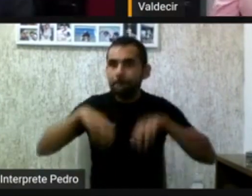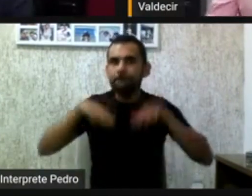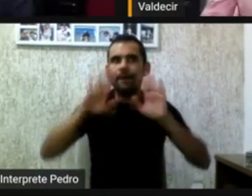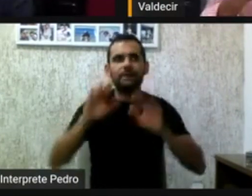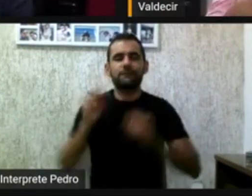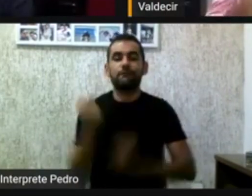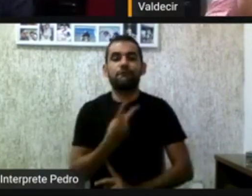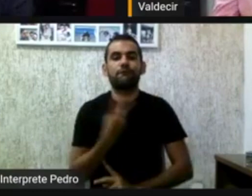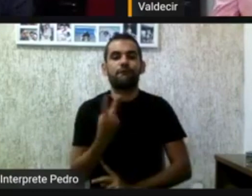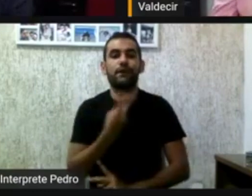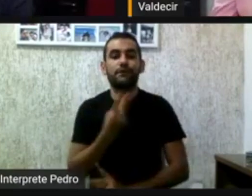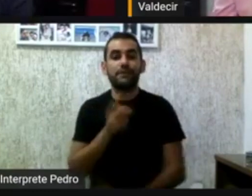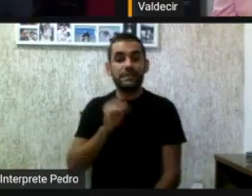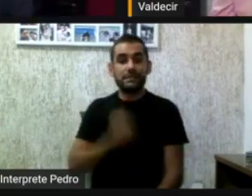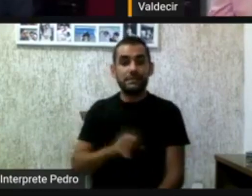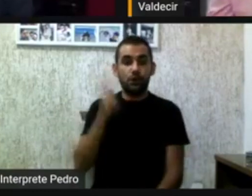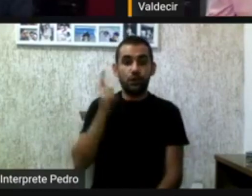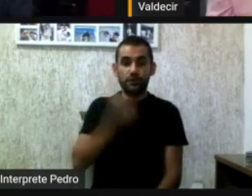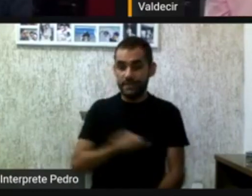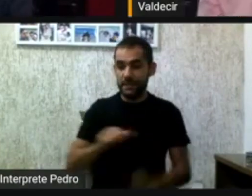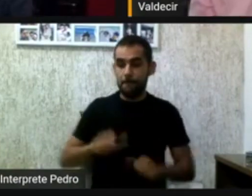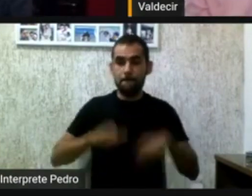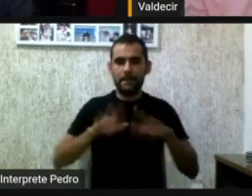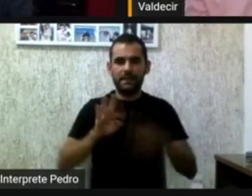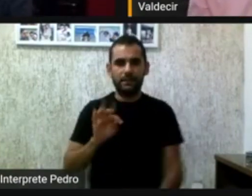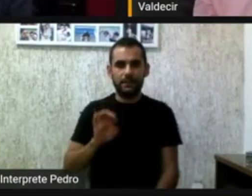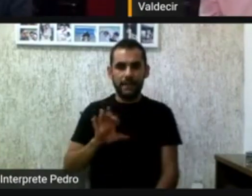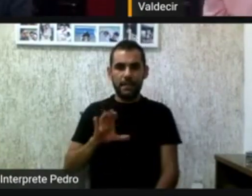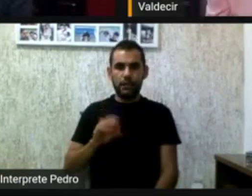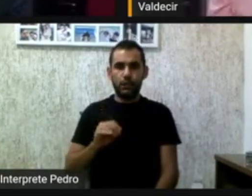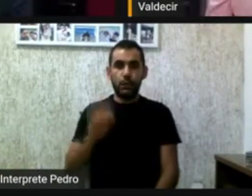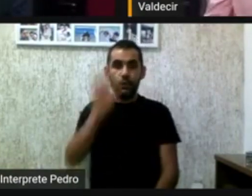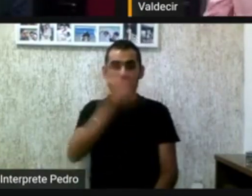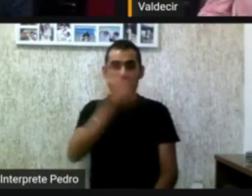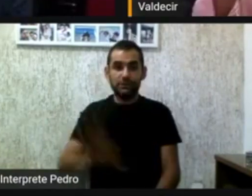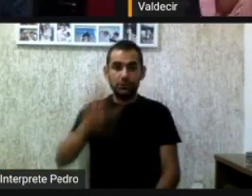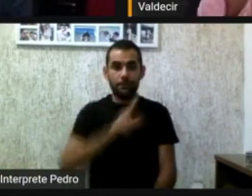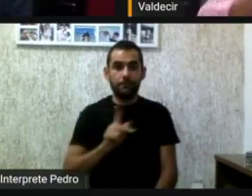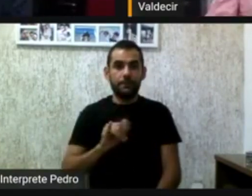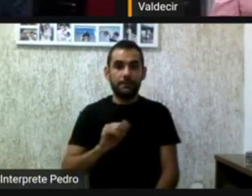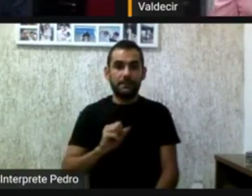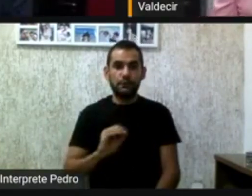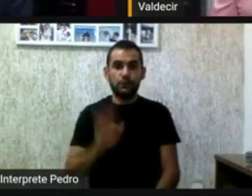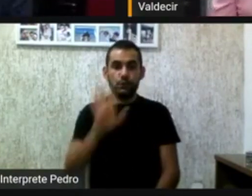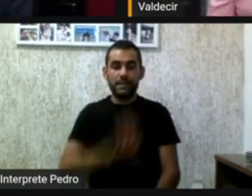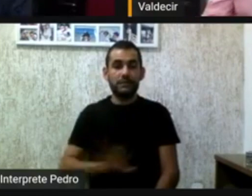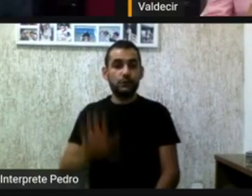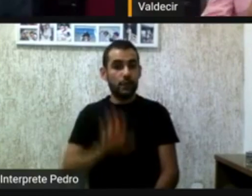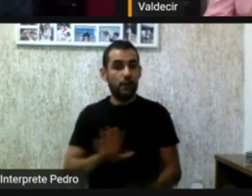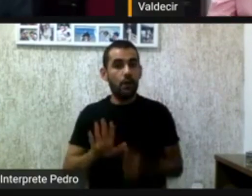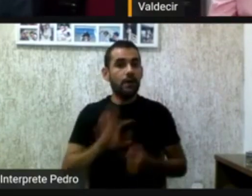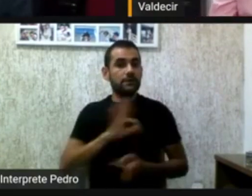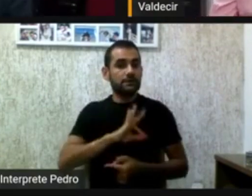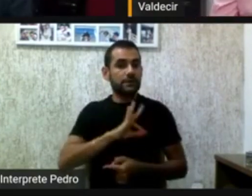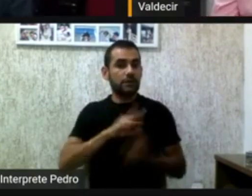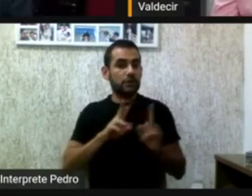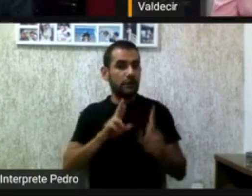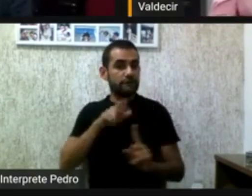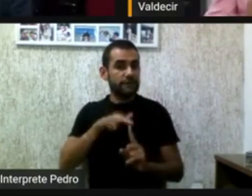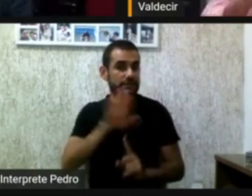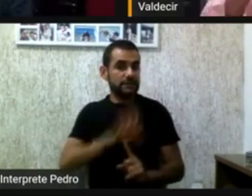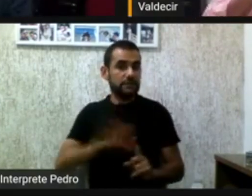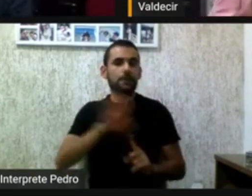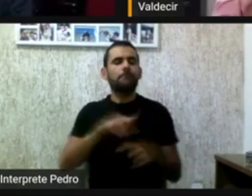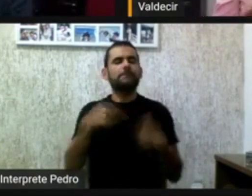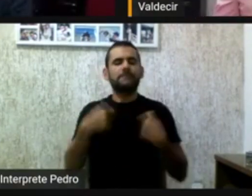não conseguirmos chegar no teto nacional da educação, do piso nacional, que a gente chegue aí no que foi prometido, que a gente procure